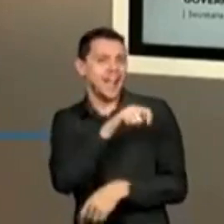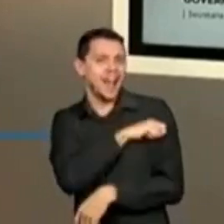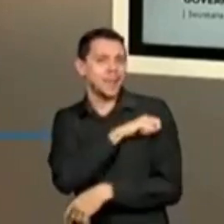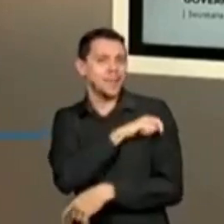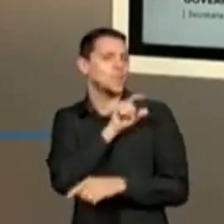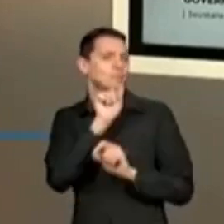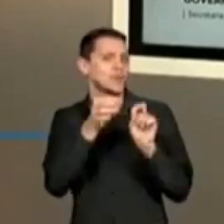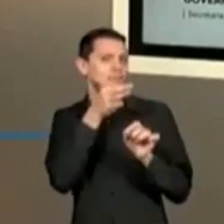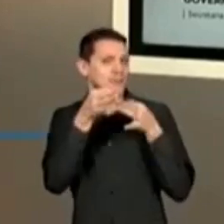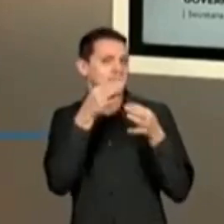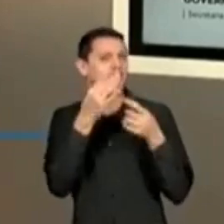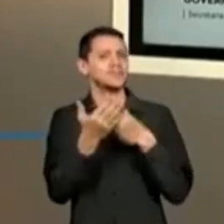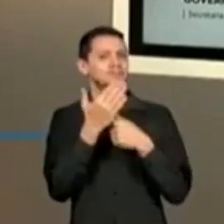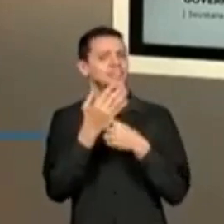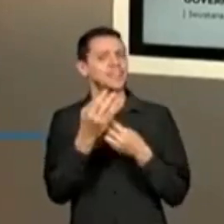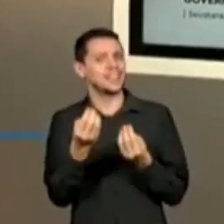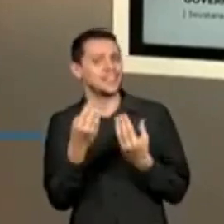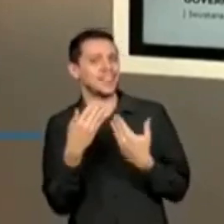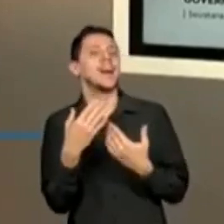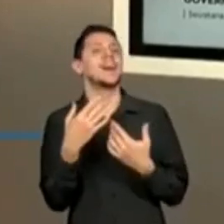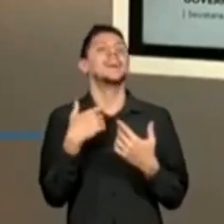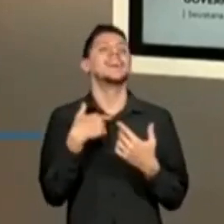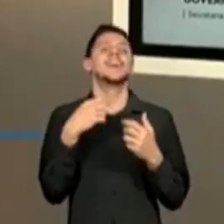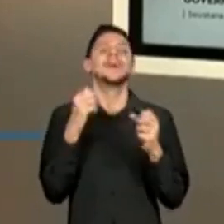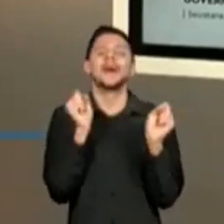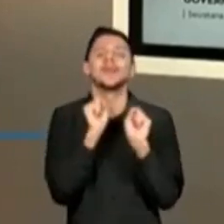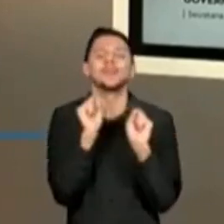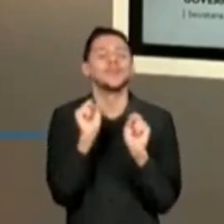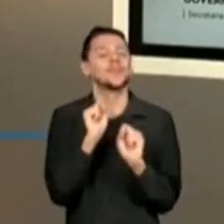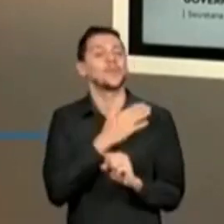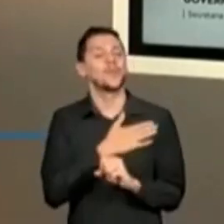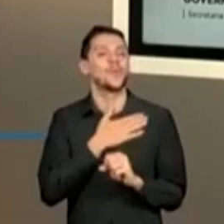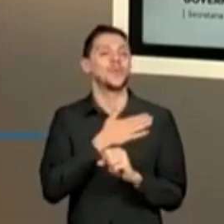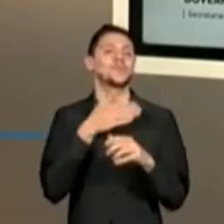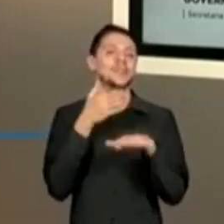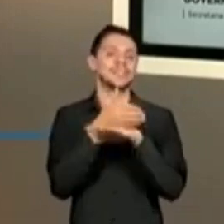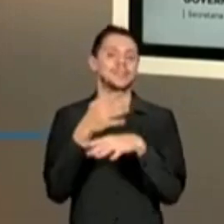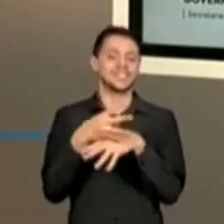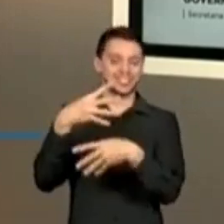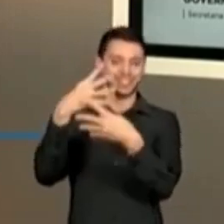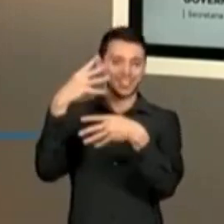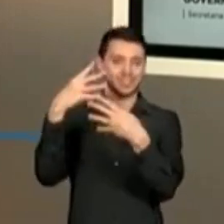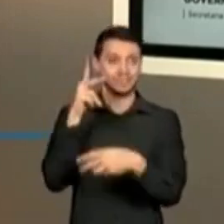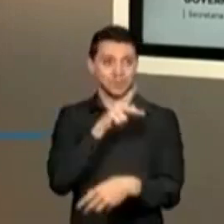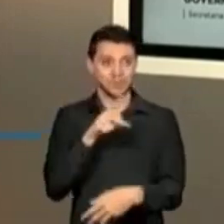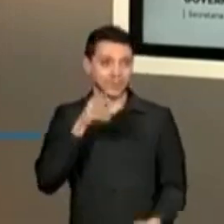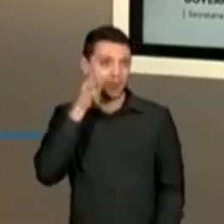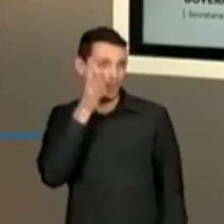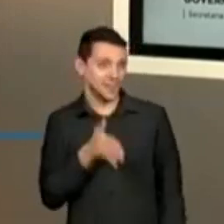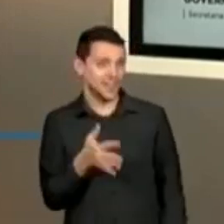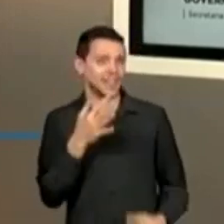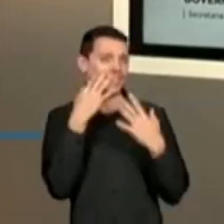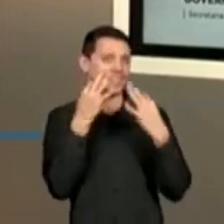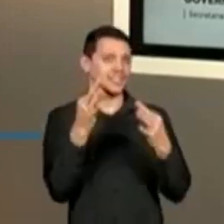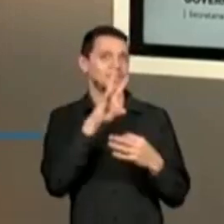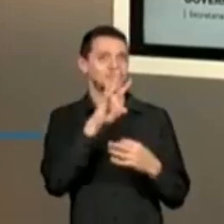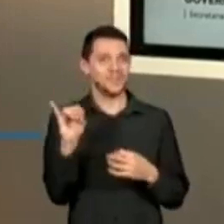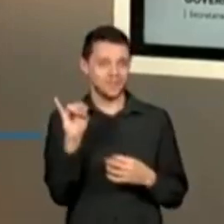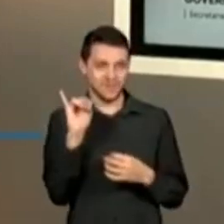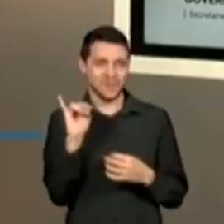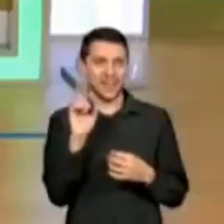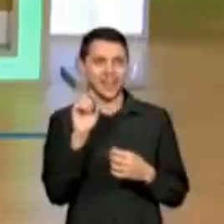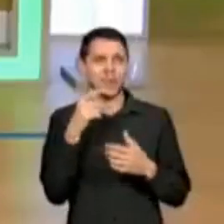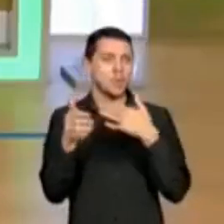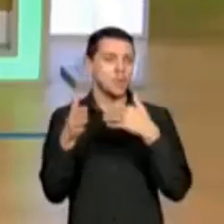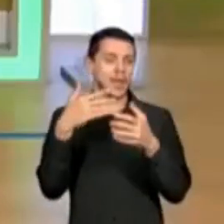de hoje. E eu adoraria que vocês participassem aqui com a gente no chat. A professora Fran vai ficar de olho em vocês e aí traz qualquer mensagem que vier. Pode